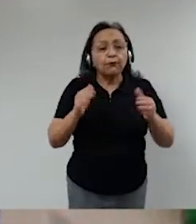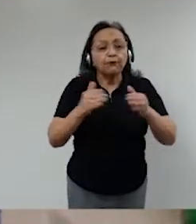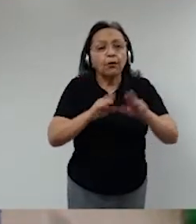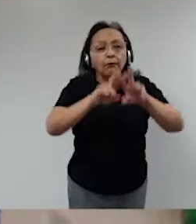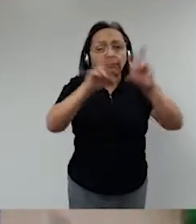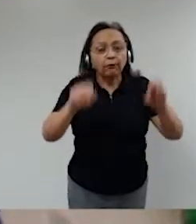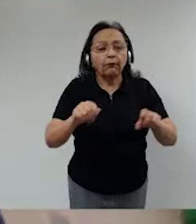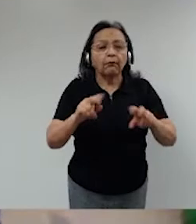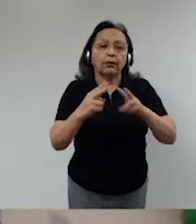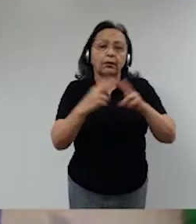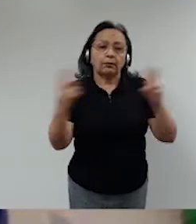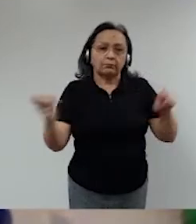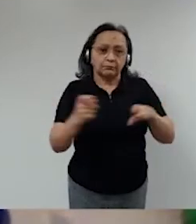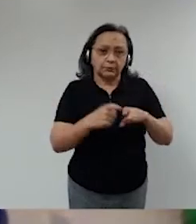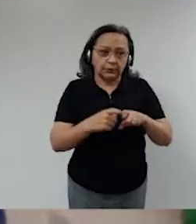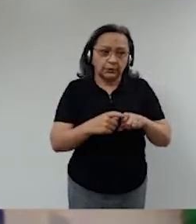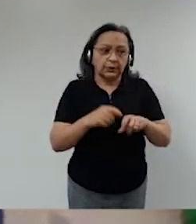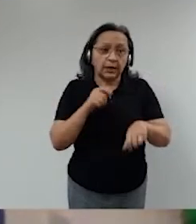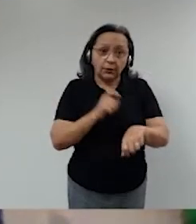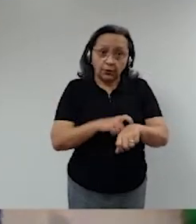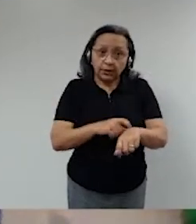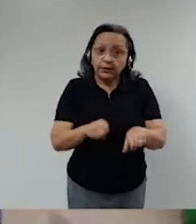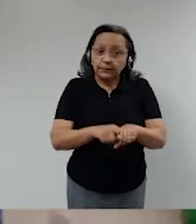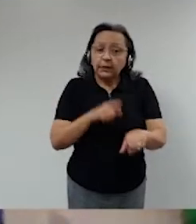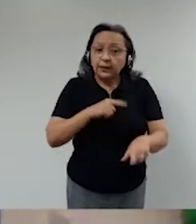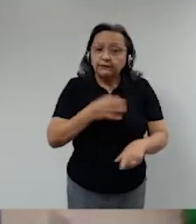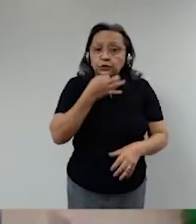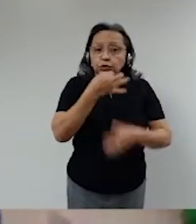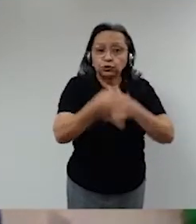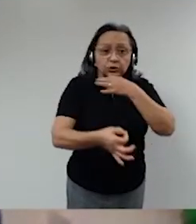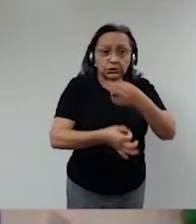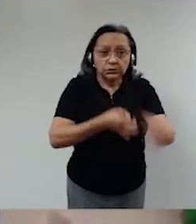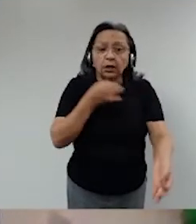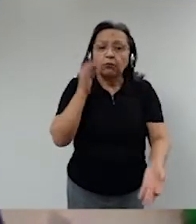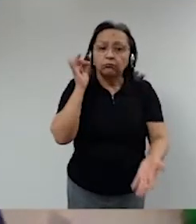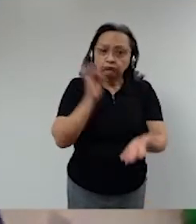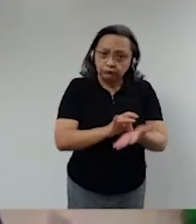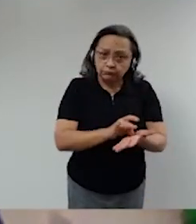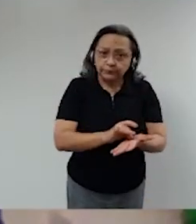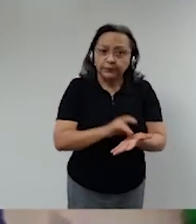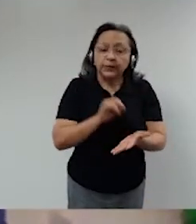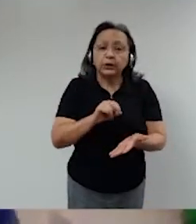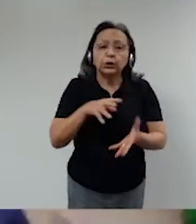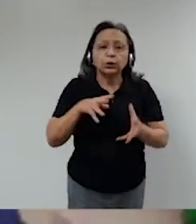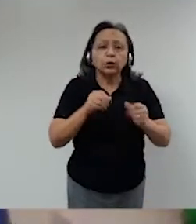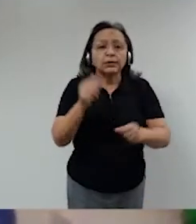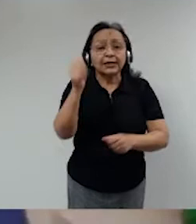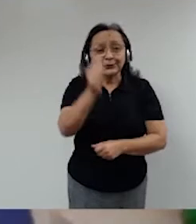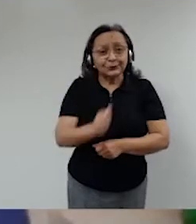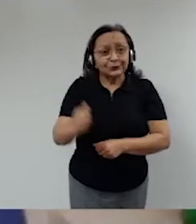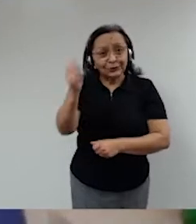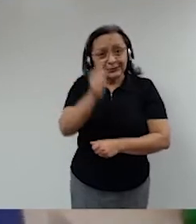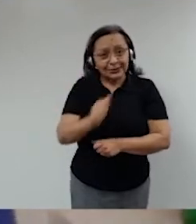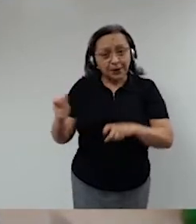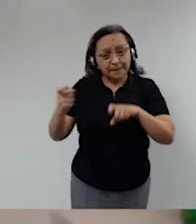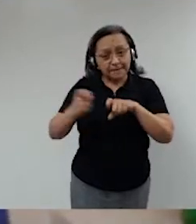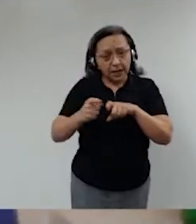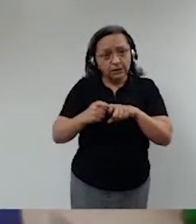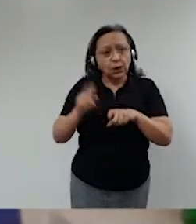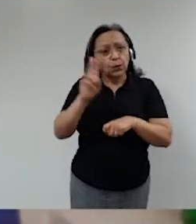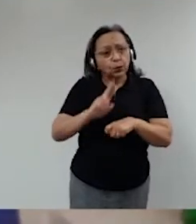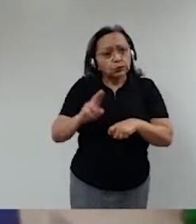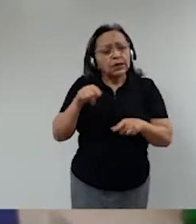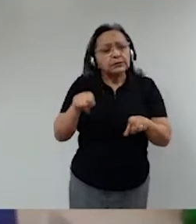um todo, né? E naquele momento foi sugerido, de forma enfática, que as associações médicas aplicassem